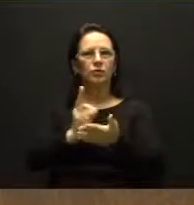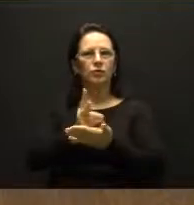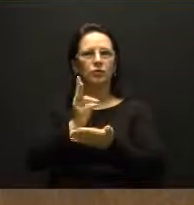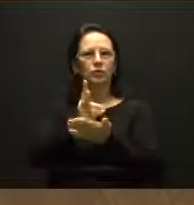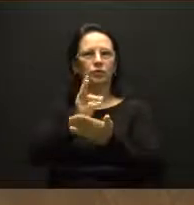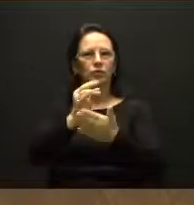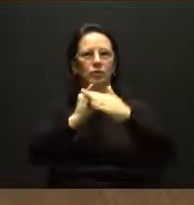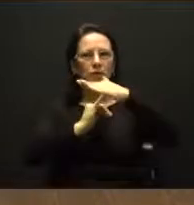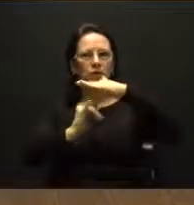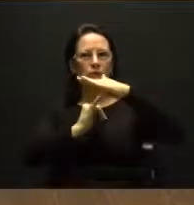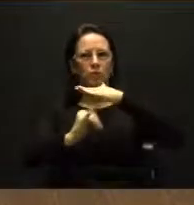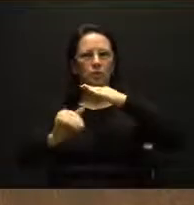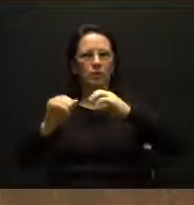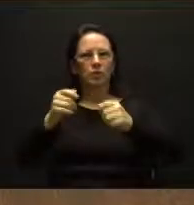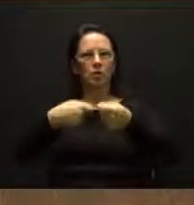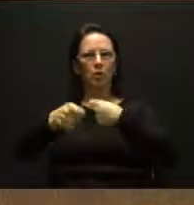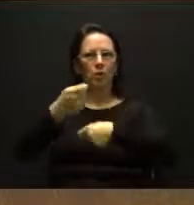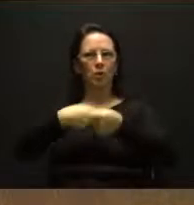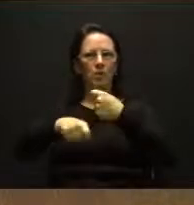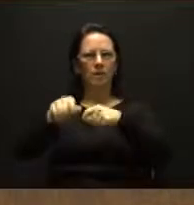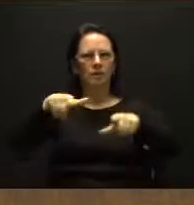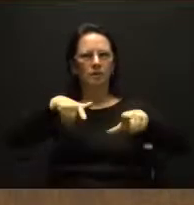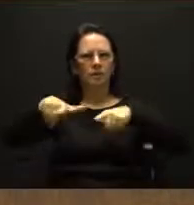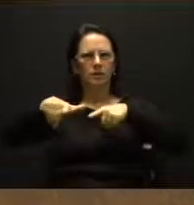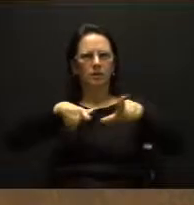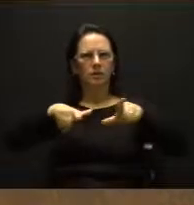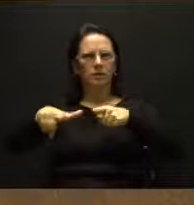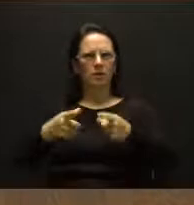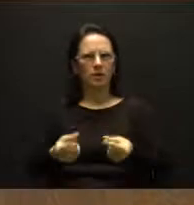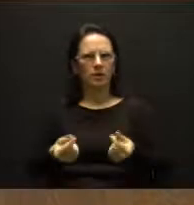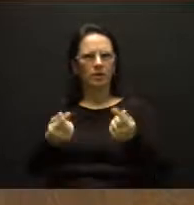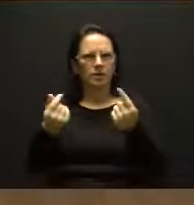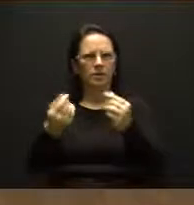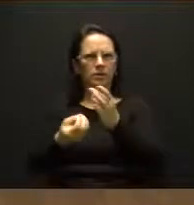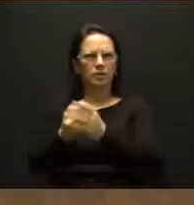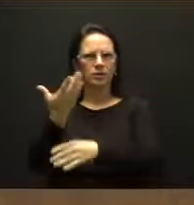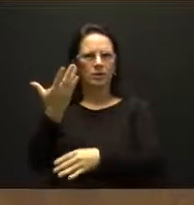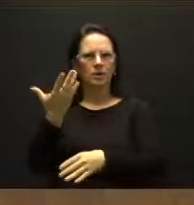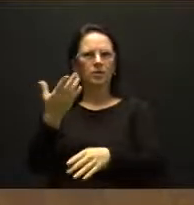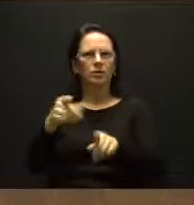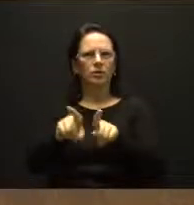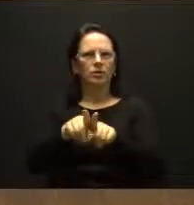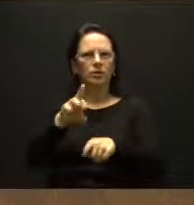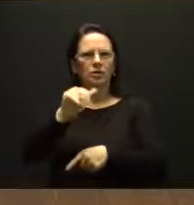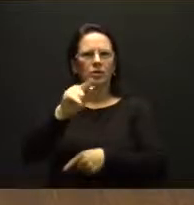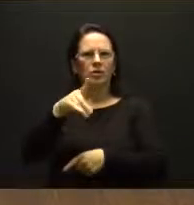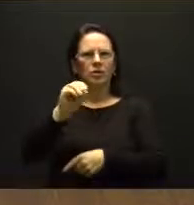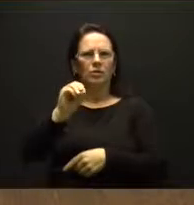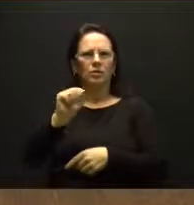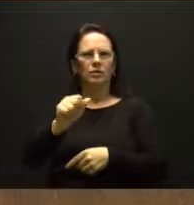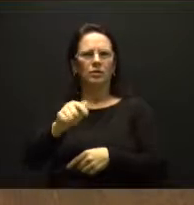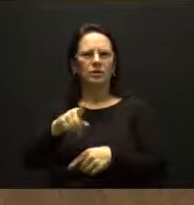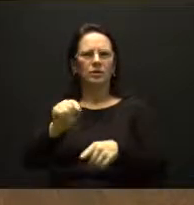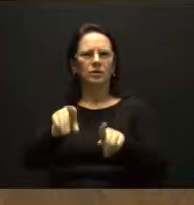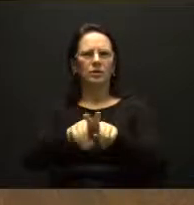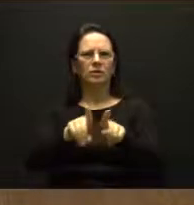comércio emprego trabalho e renda criada através da resolução número